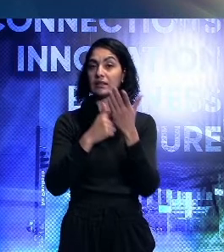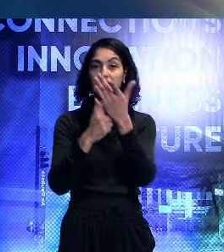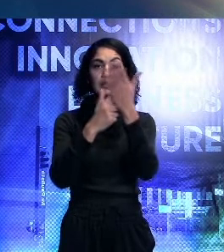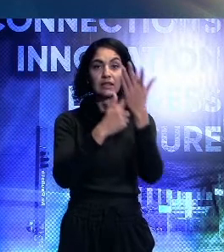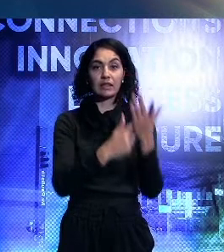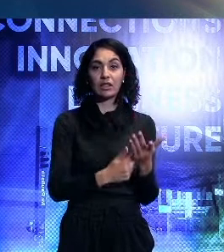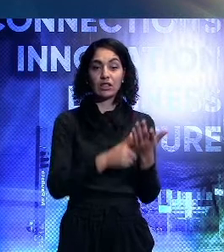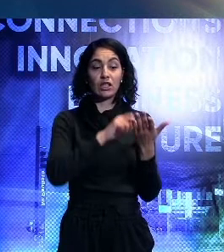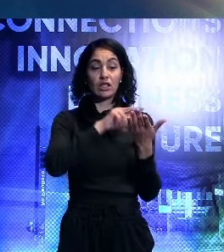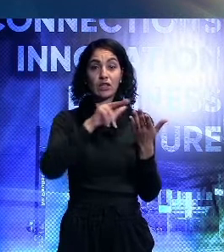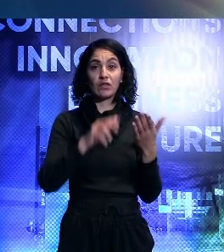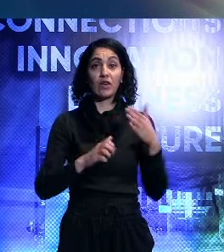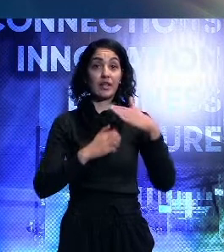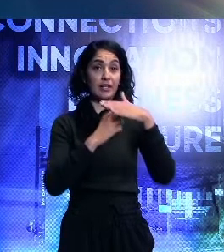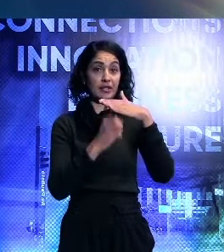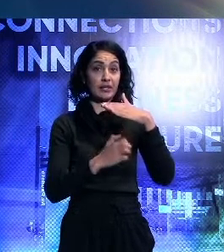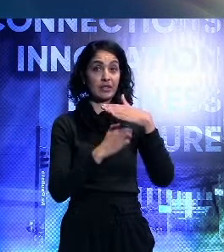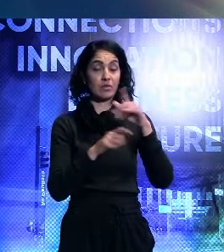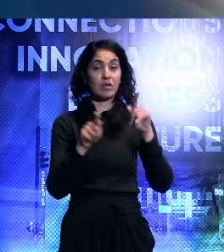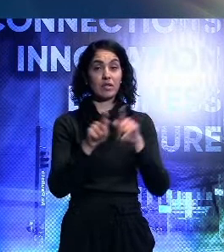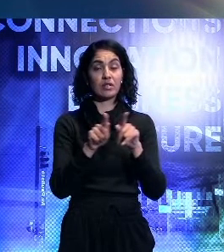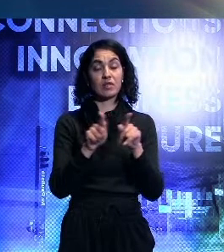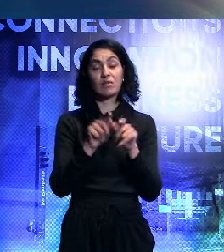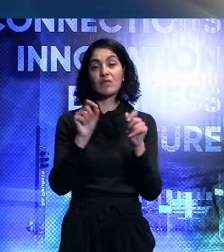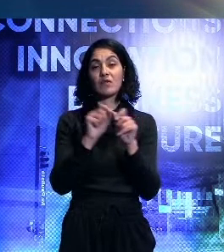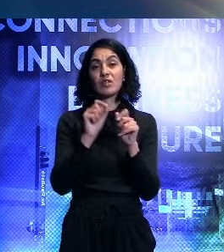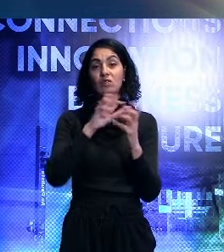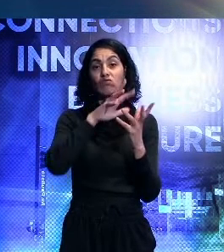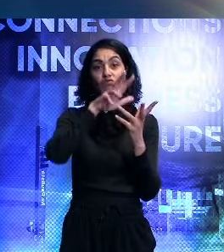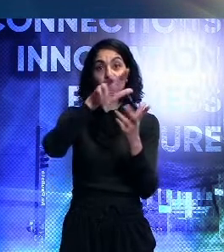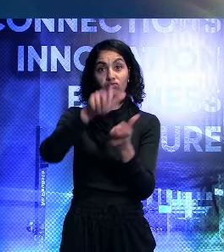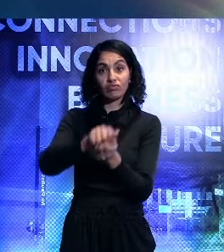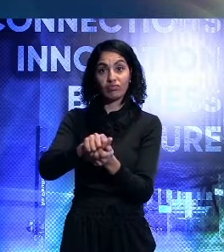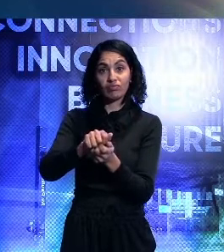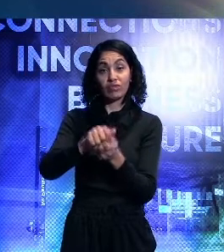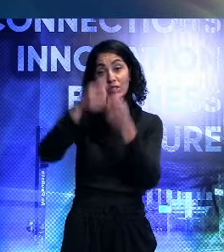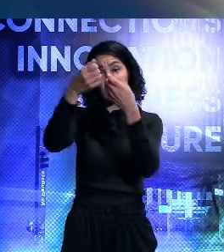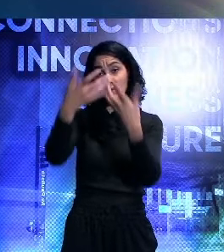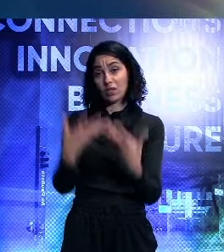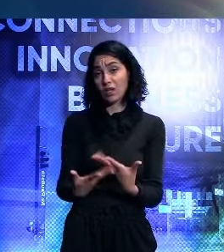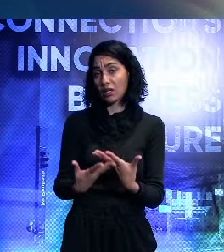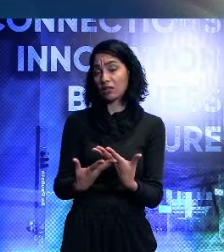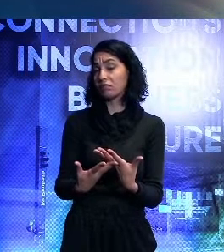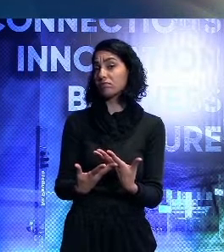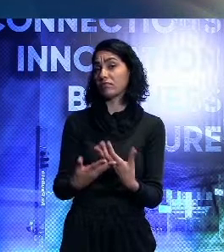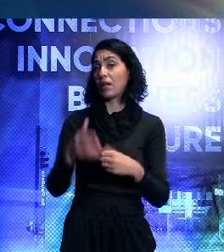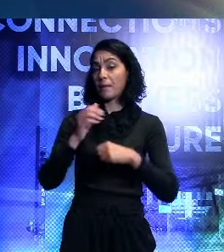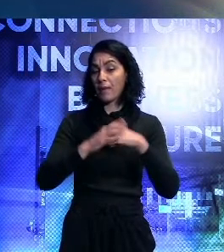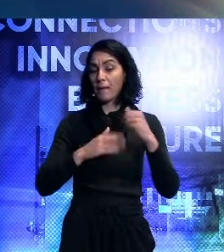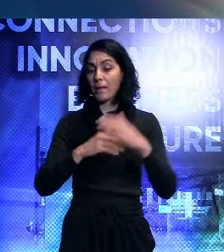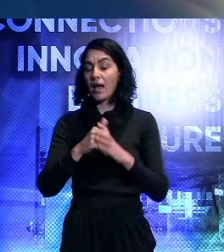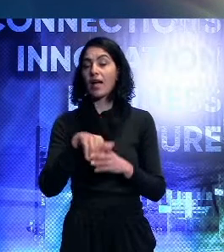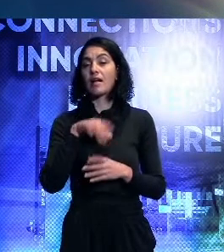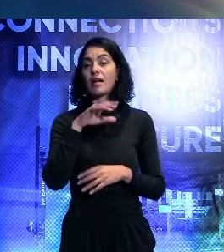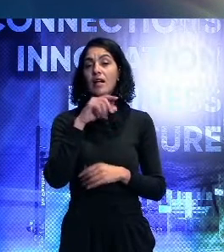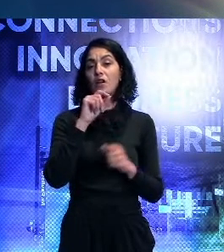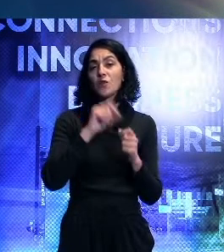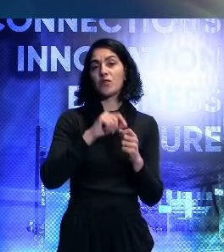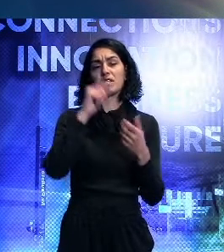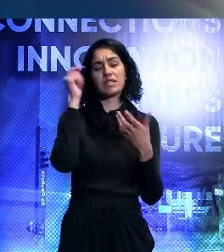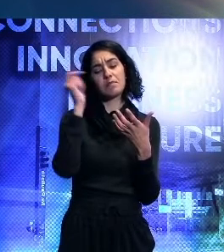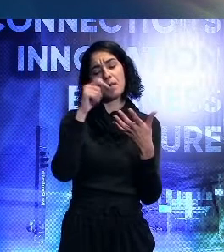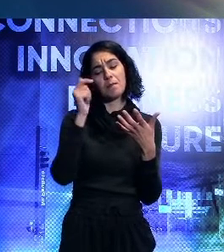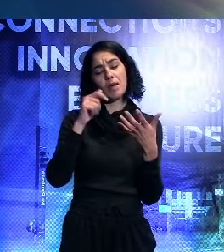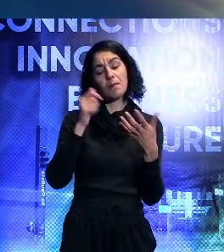que estão fazendo isso ao redor do globo e estão dizendo como elas fazem. Né? Então a minha prática foi essa, a minha dificuldade foi essa, foi